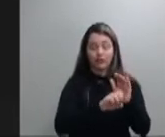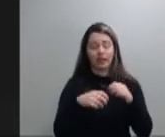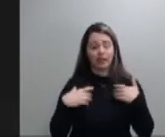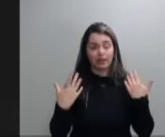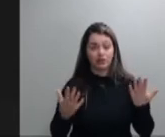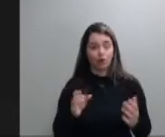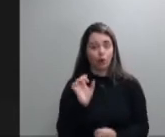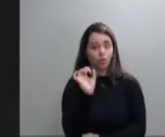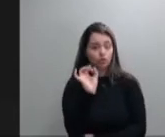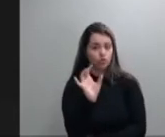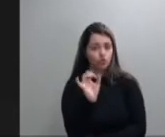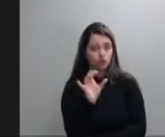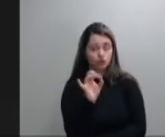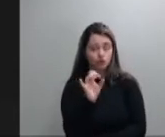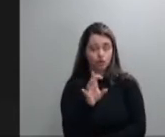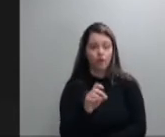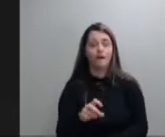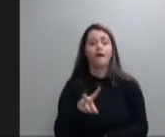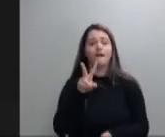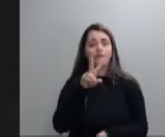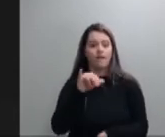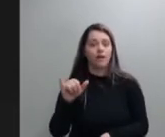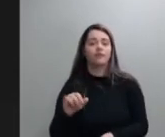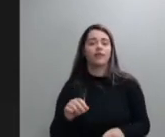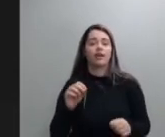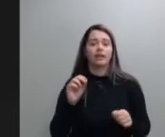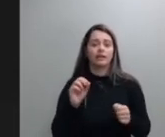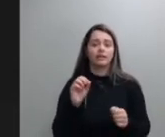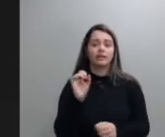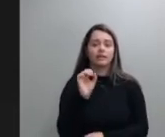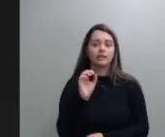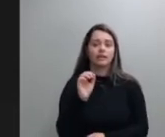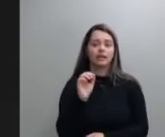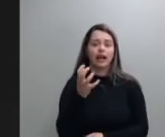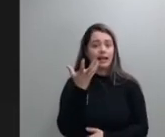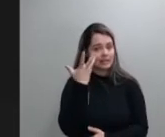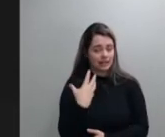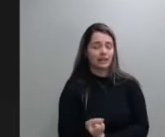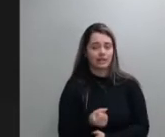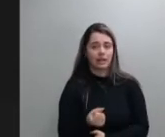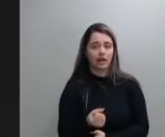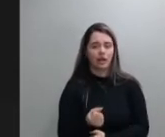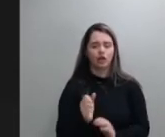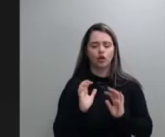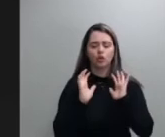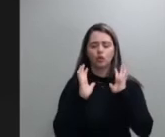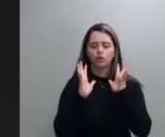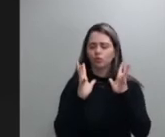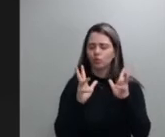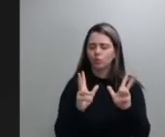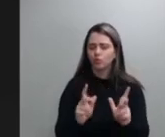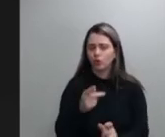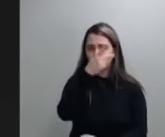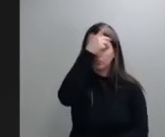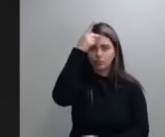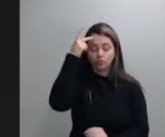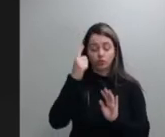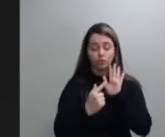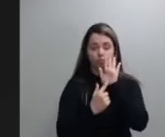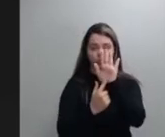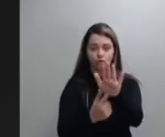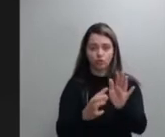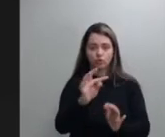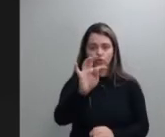candidatos já dispunham naquela data ora na hipótese ao contrário do que se alega eu continuo fazendo a